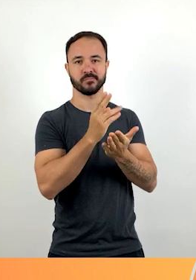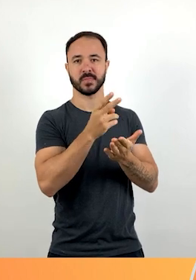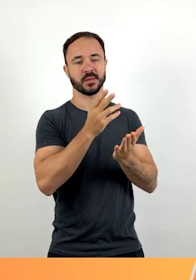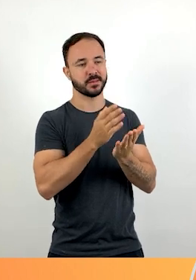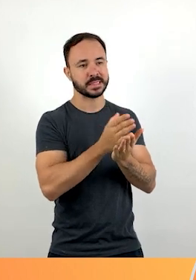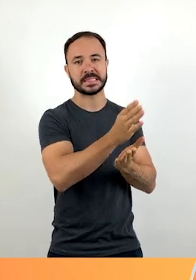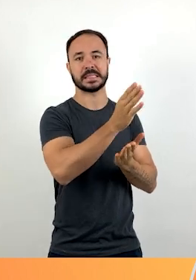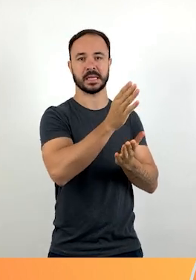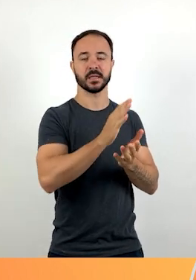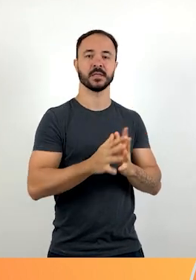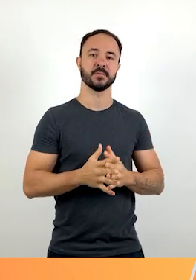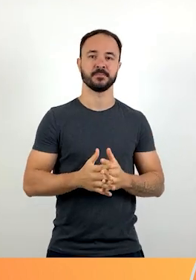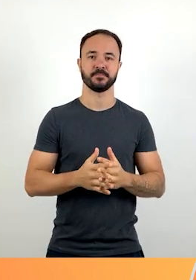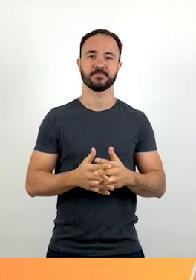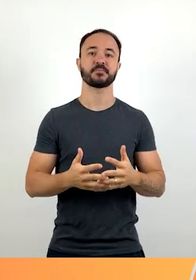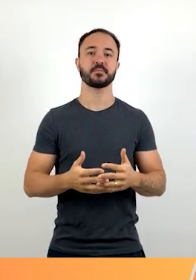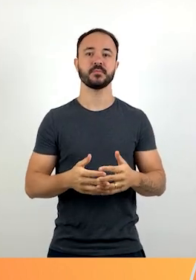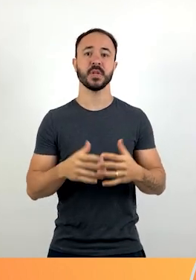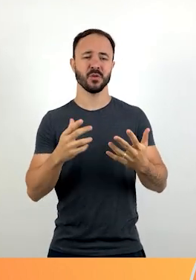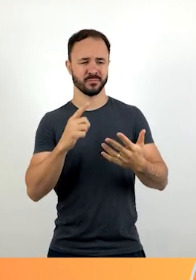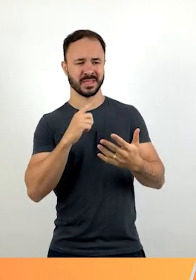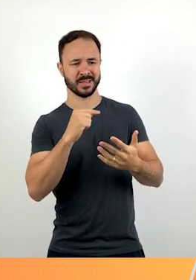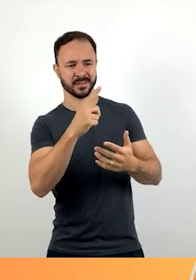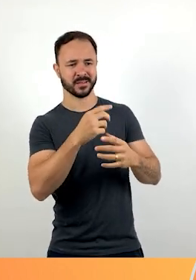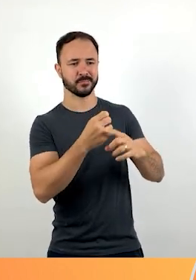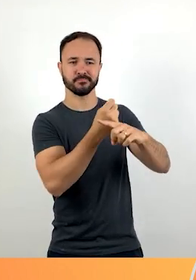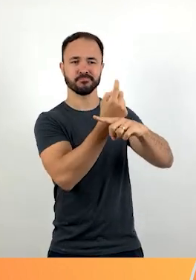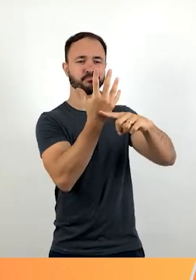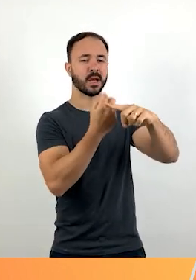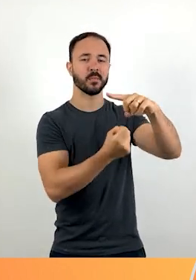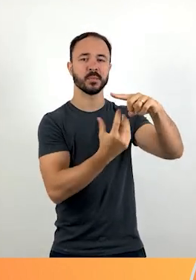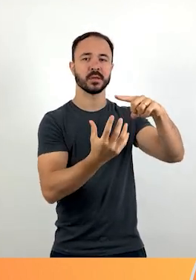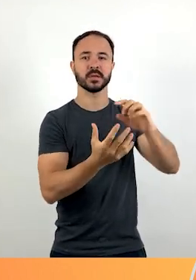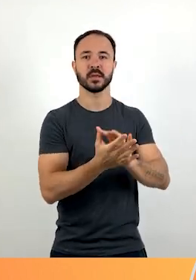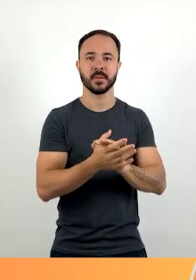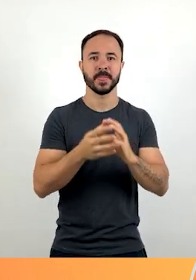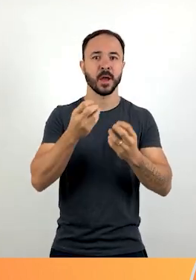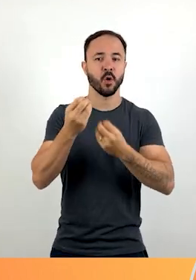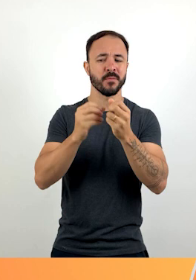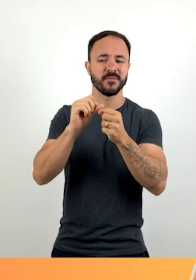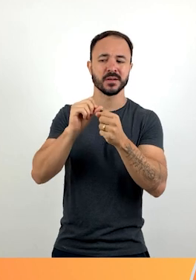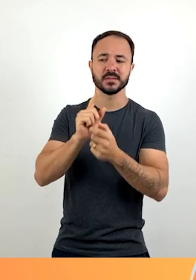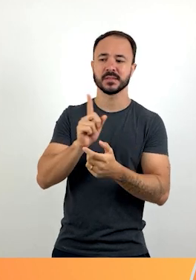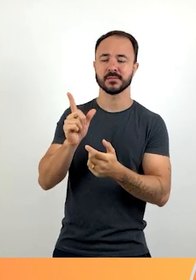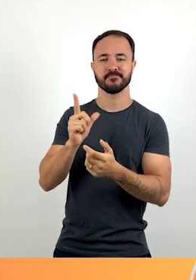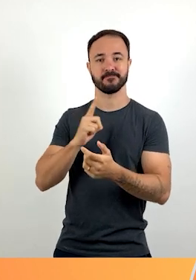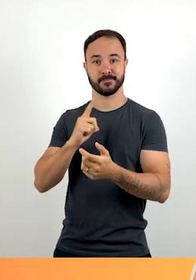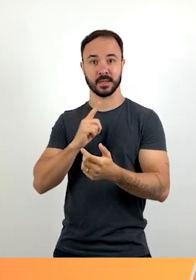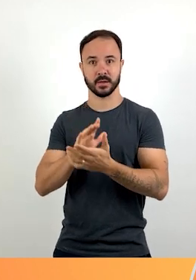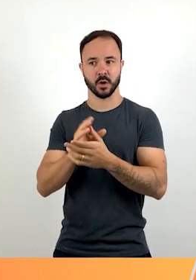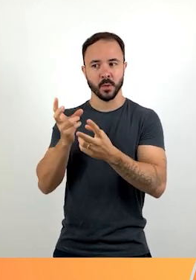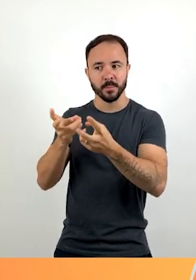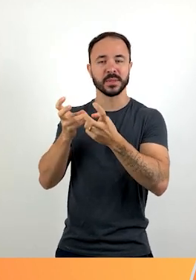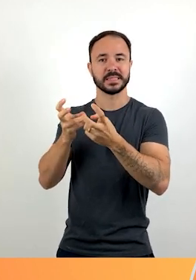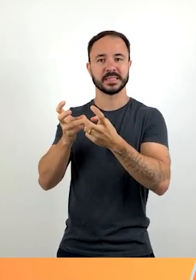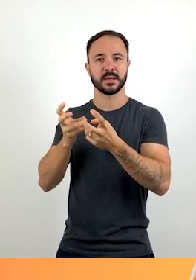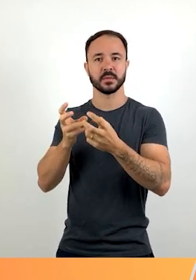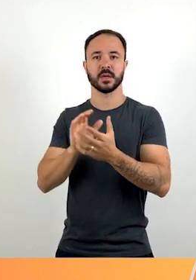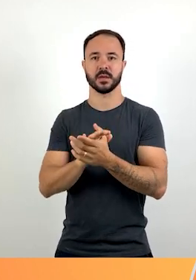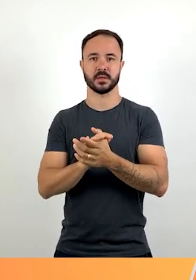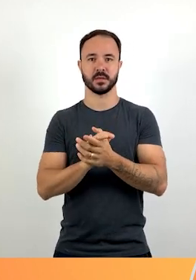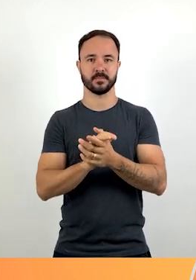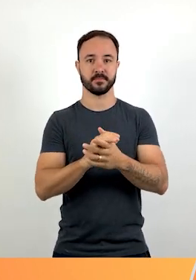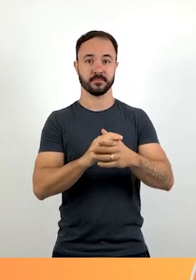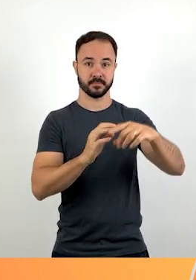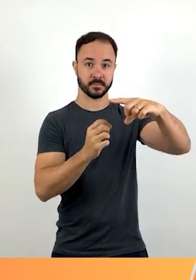para subtrair de 5 sobre 6. Observa que as frações, os denominadores delas,